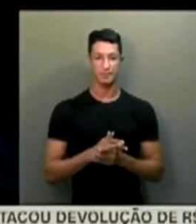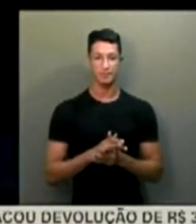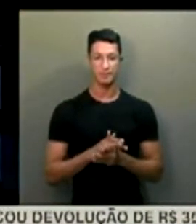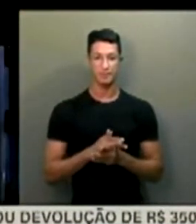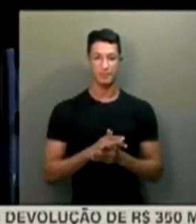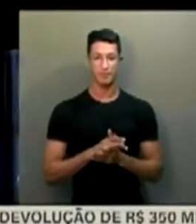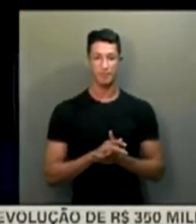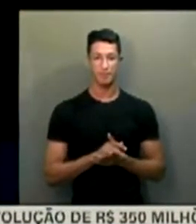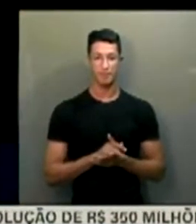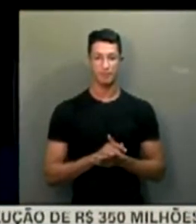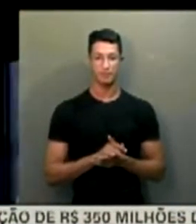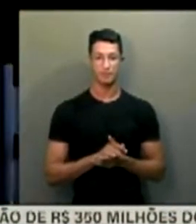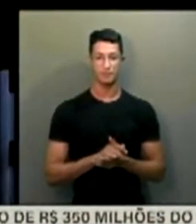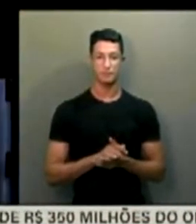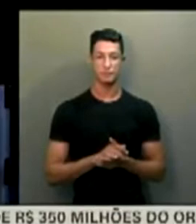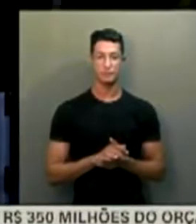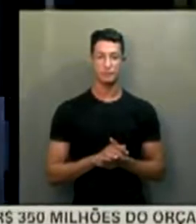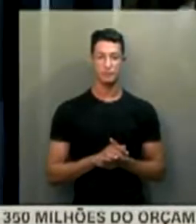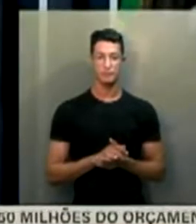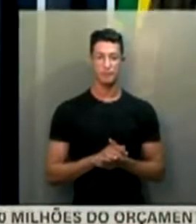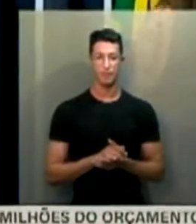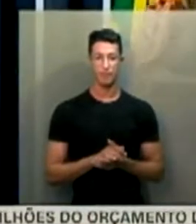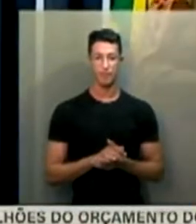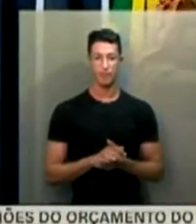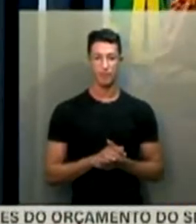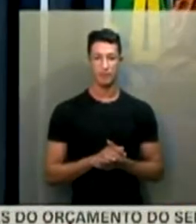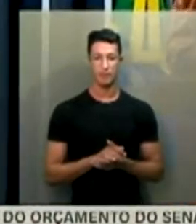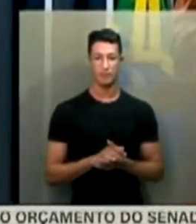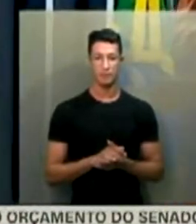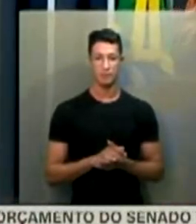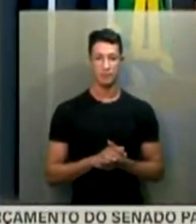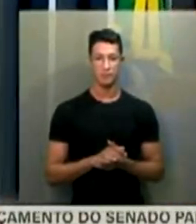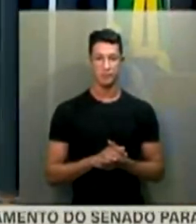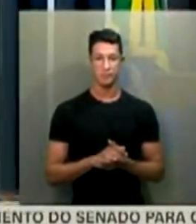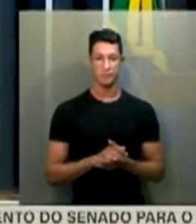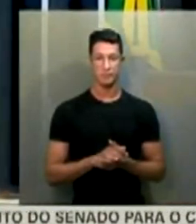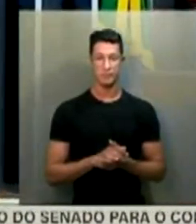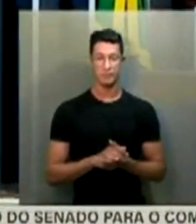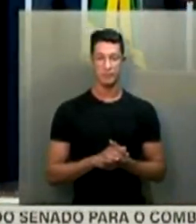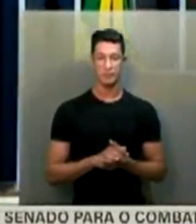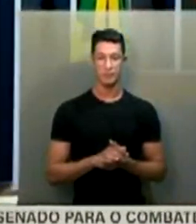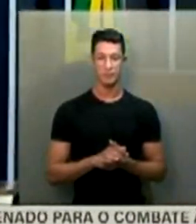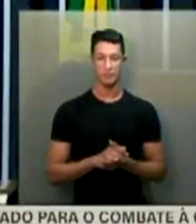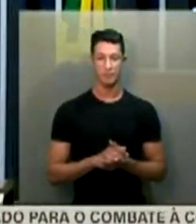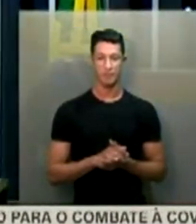Foram quatro urnas, cabines de votação.